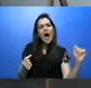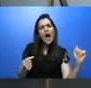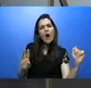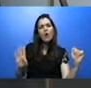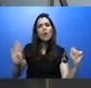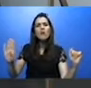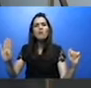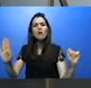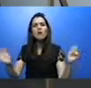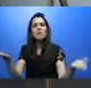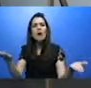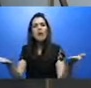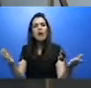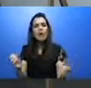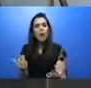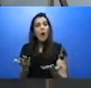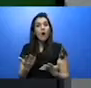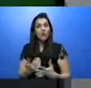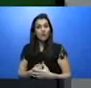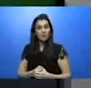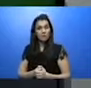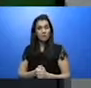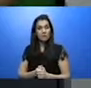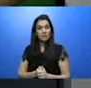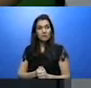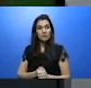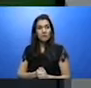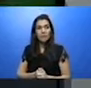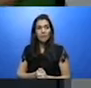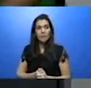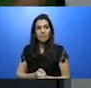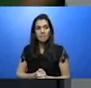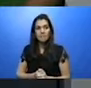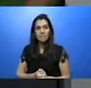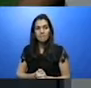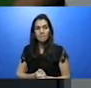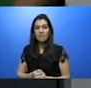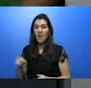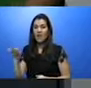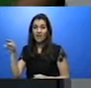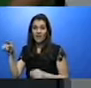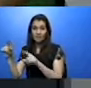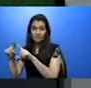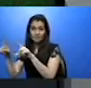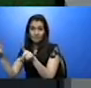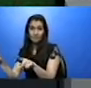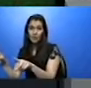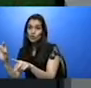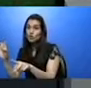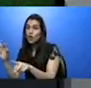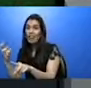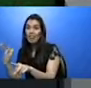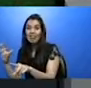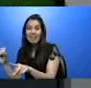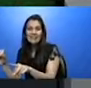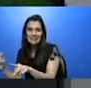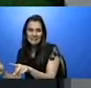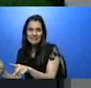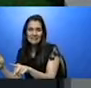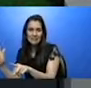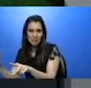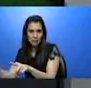animal? E por quê? Olha elas aqui, ó, para nos relembrar. Essa balança somente até 30 quilos e essa daqui